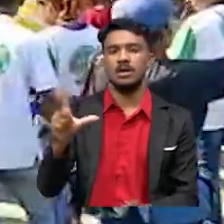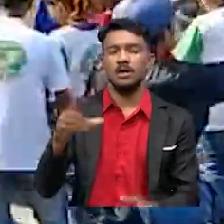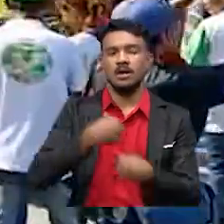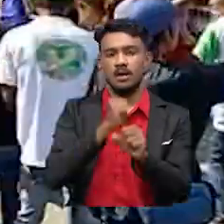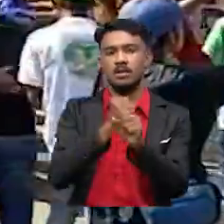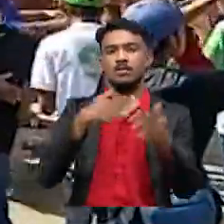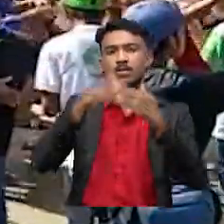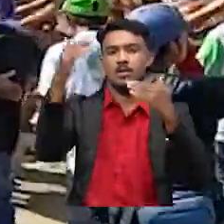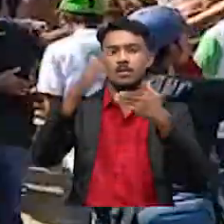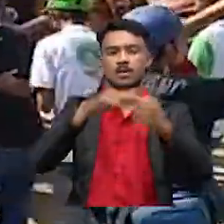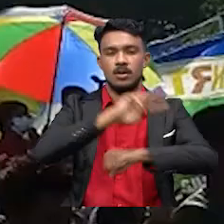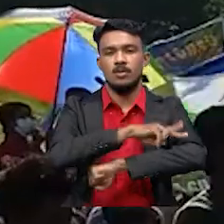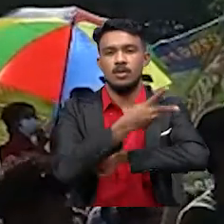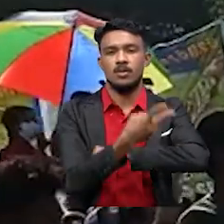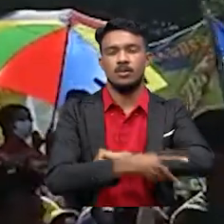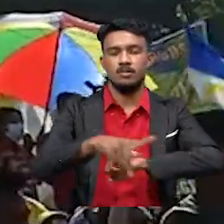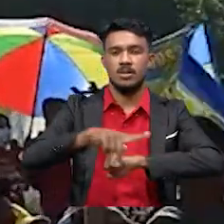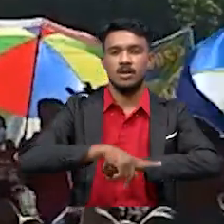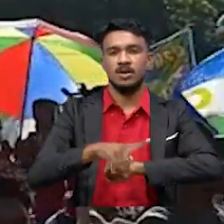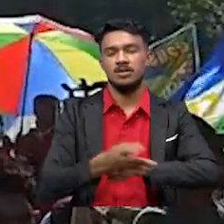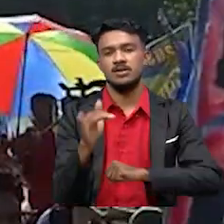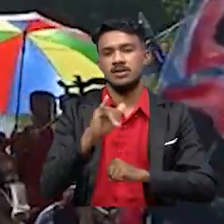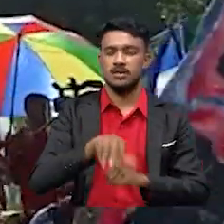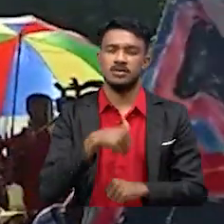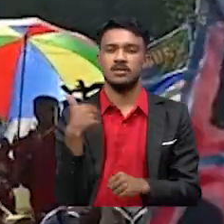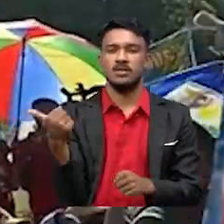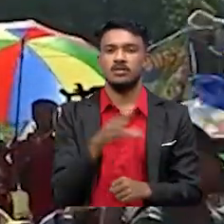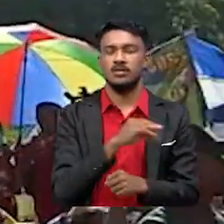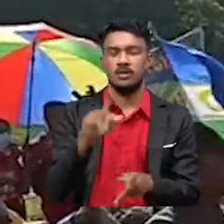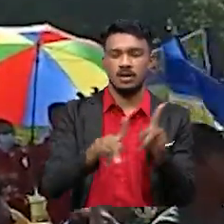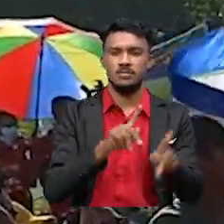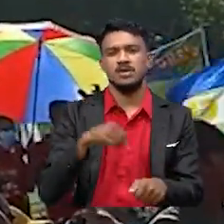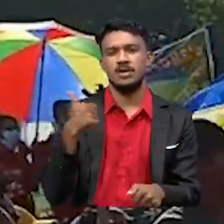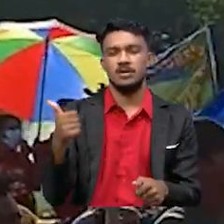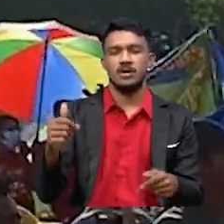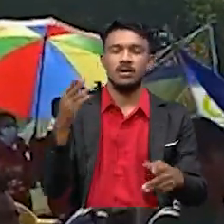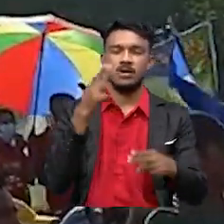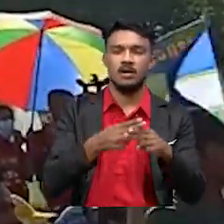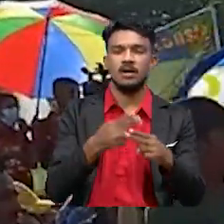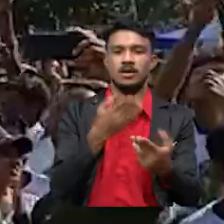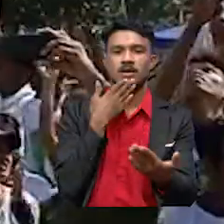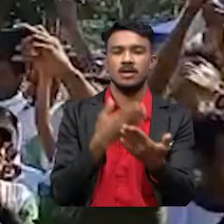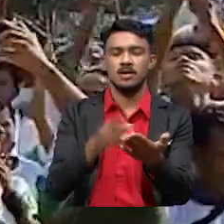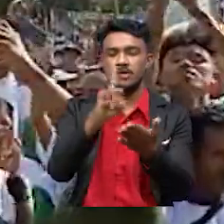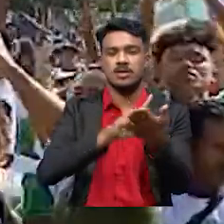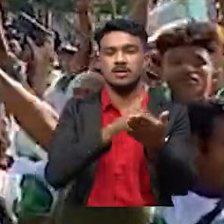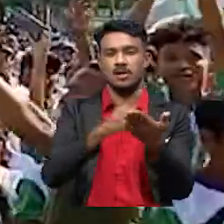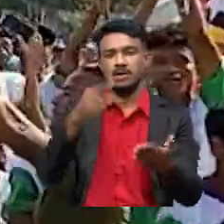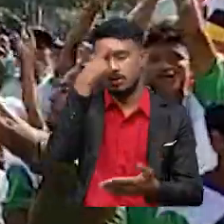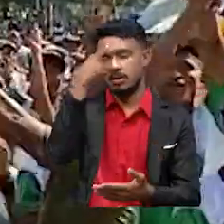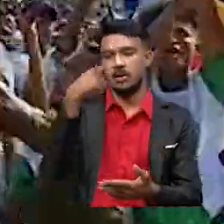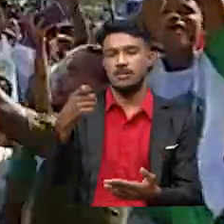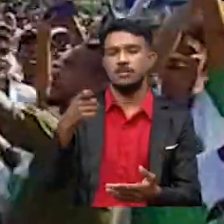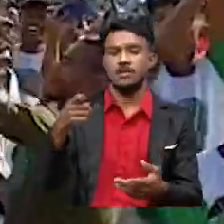violência, ramono partido político com a coligação partidária, que é Marcelo Nenarandiak, discrimina ema tambarazão